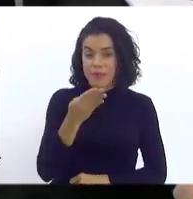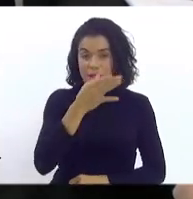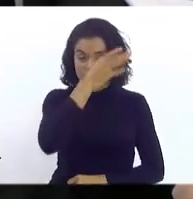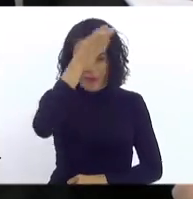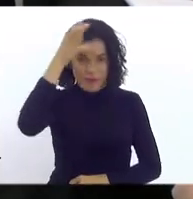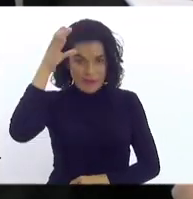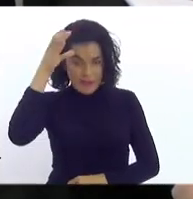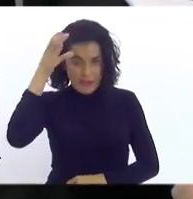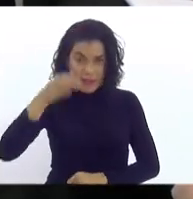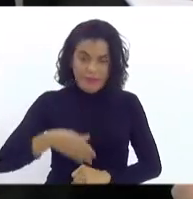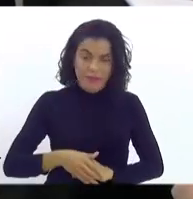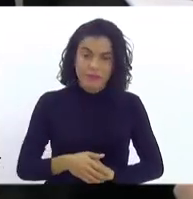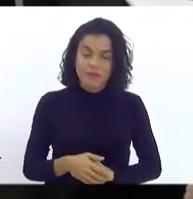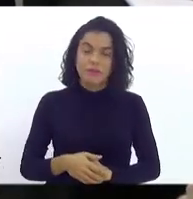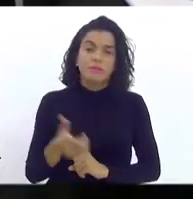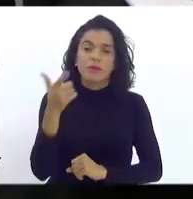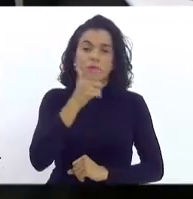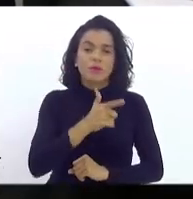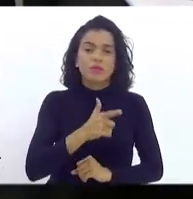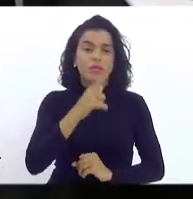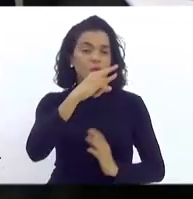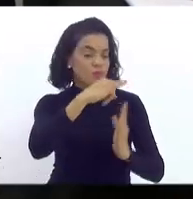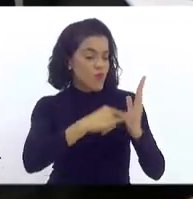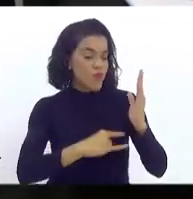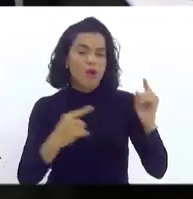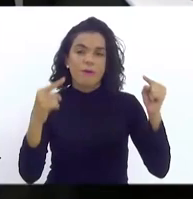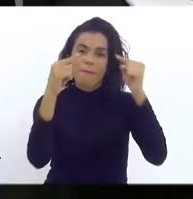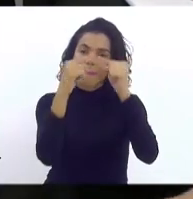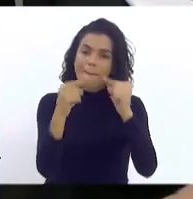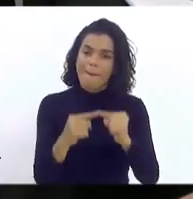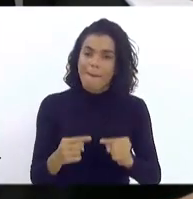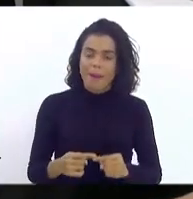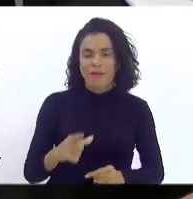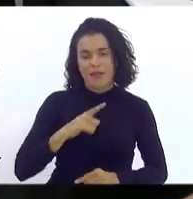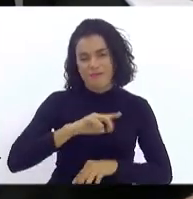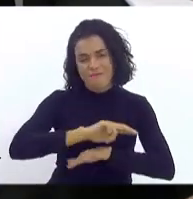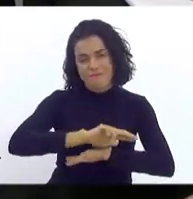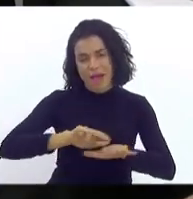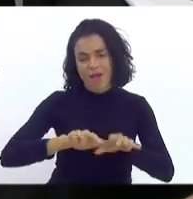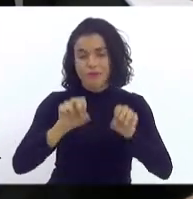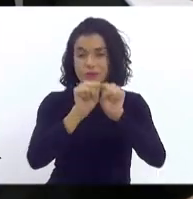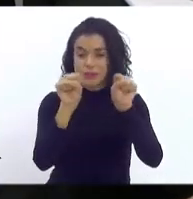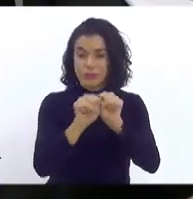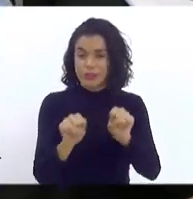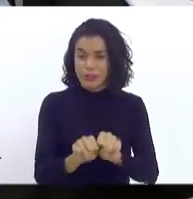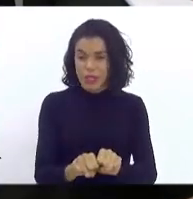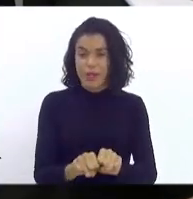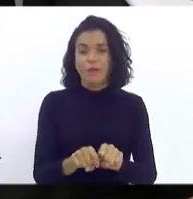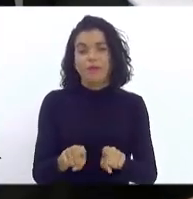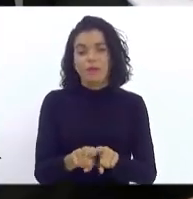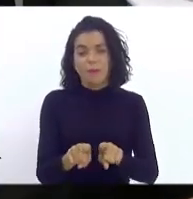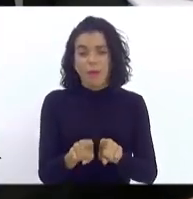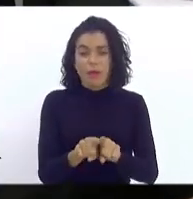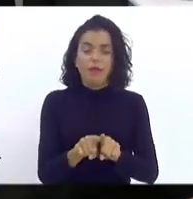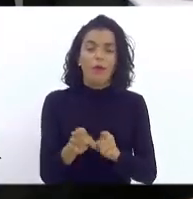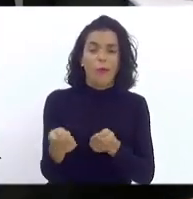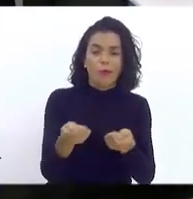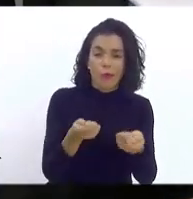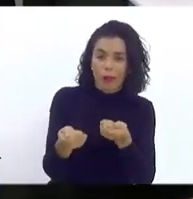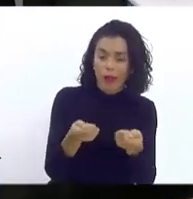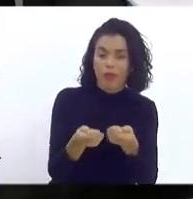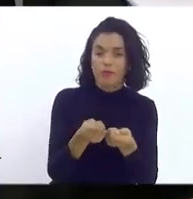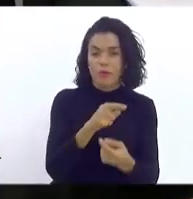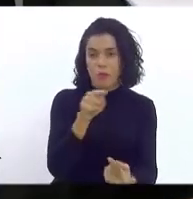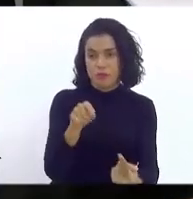e para que essa fatura também esteja de acordo. A gente tem vários sistemas, inclusive sistemas telemedidos, controlados para